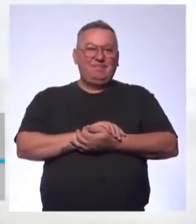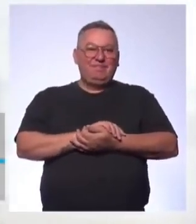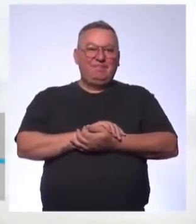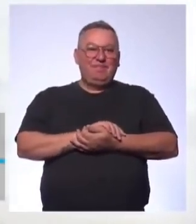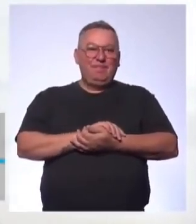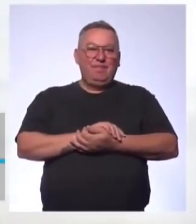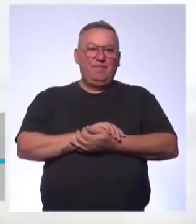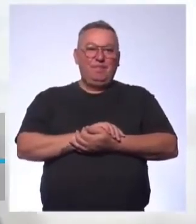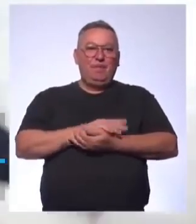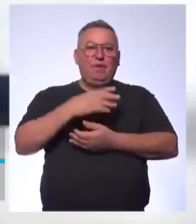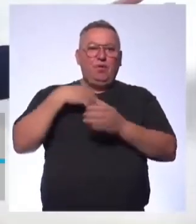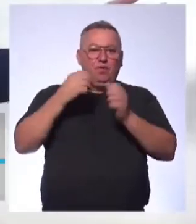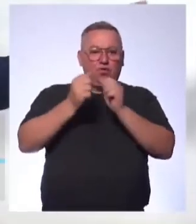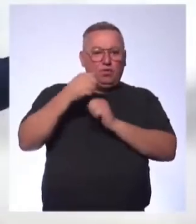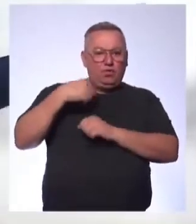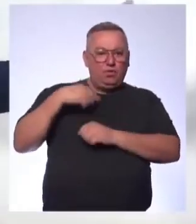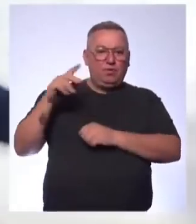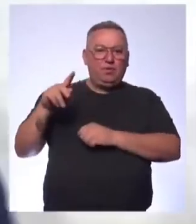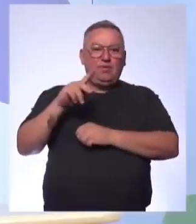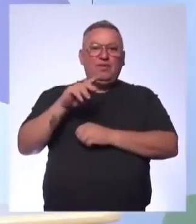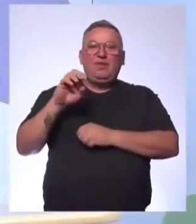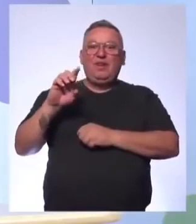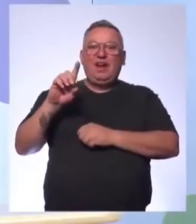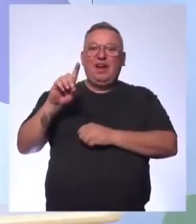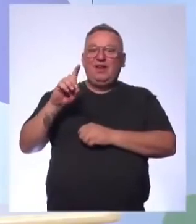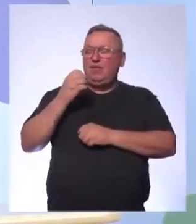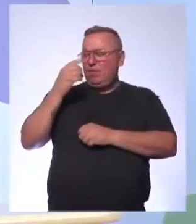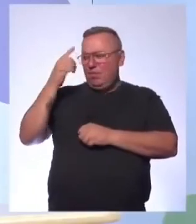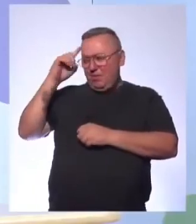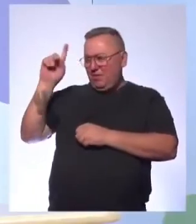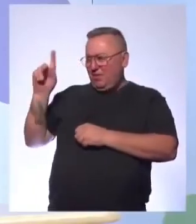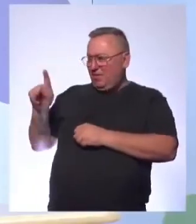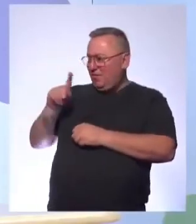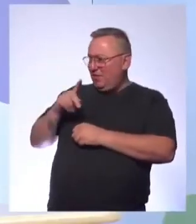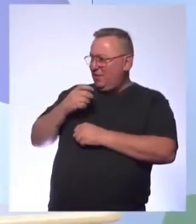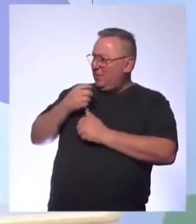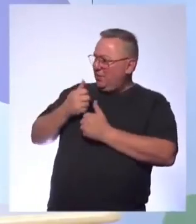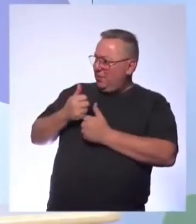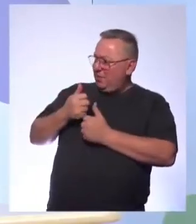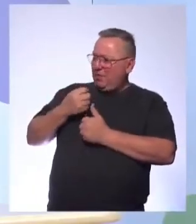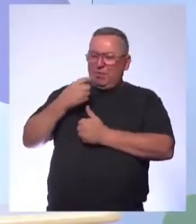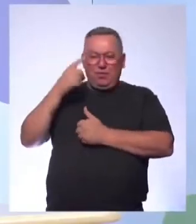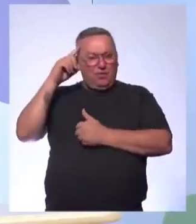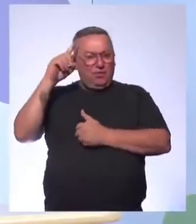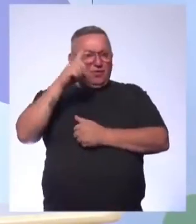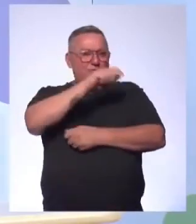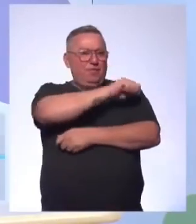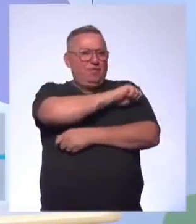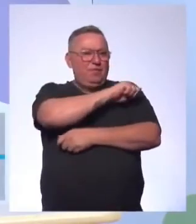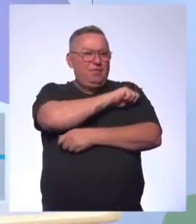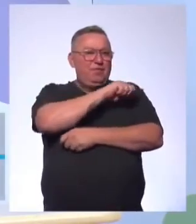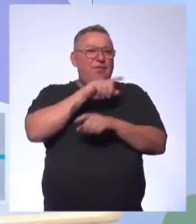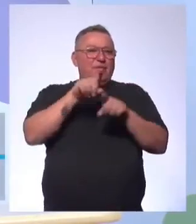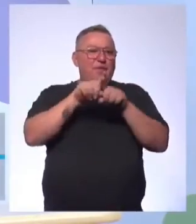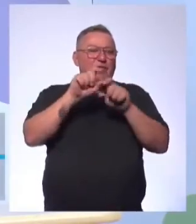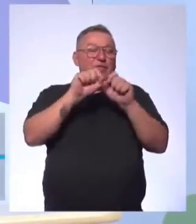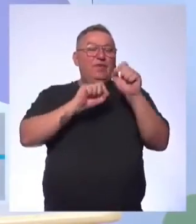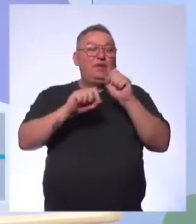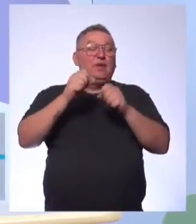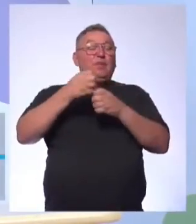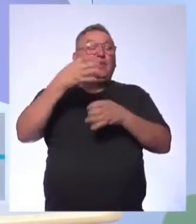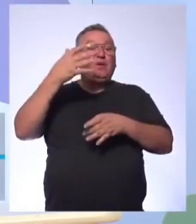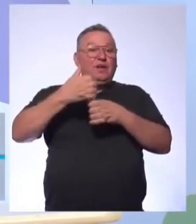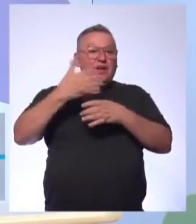With me, comigo, Teacher Ed. Good morning, teacher. Good morning, Tony. Good morning, students. I'm Ed. Eu sou Ed, vou fazer a moderação. I'll be